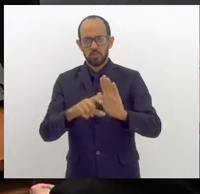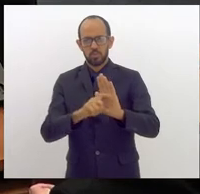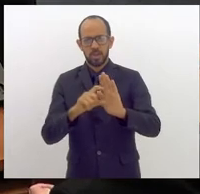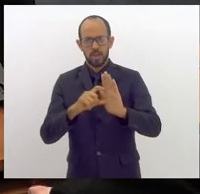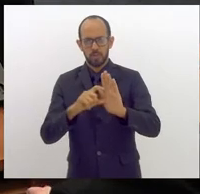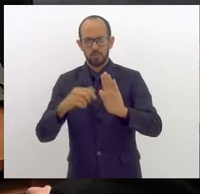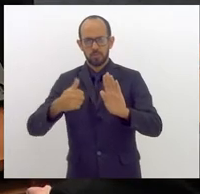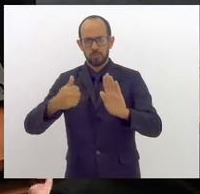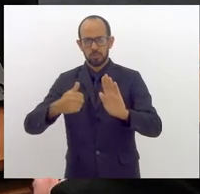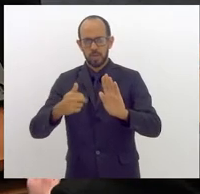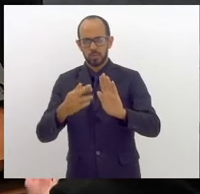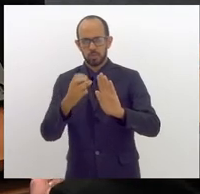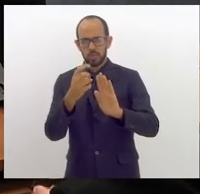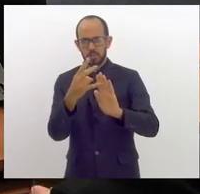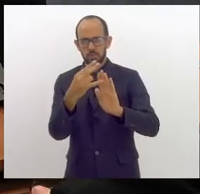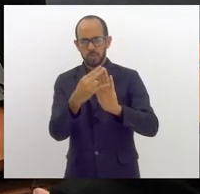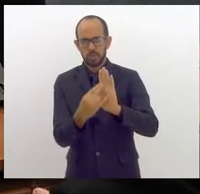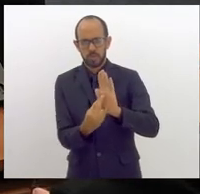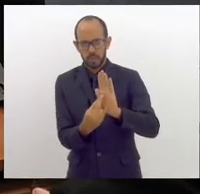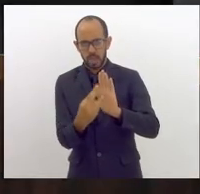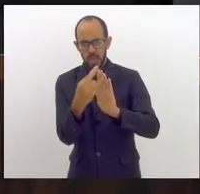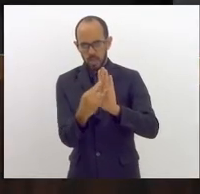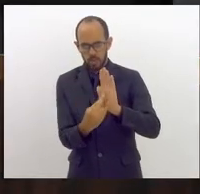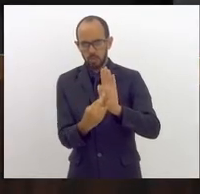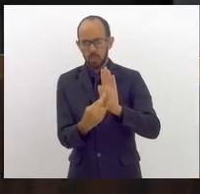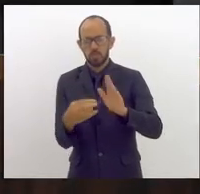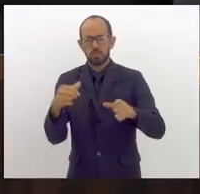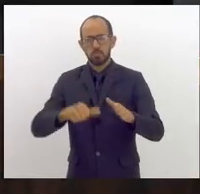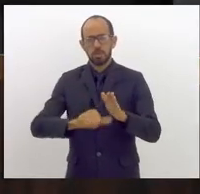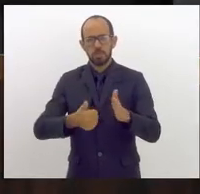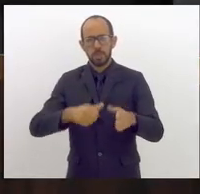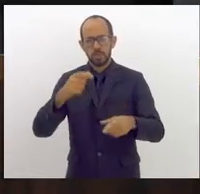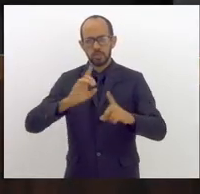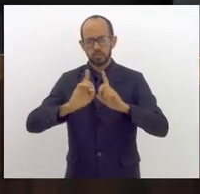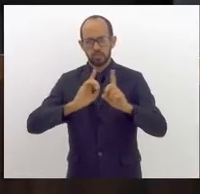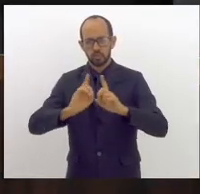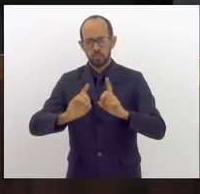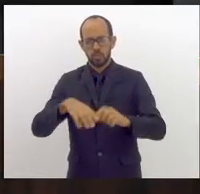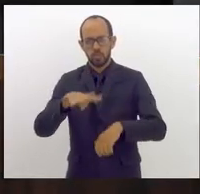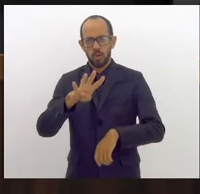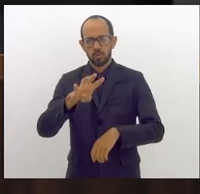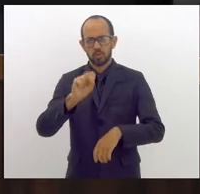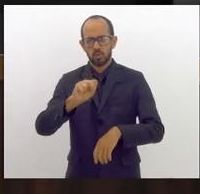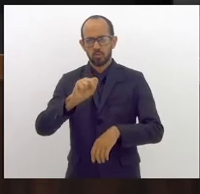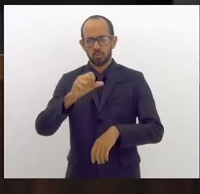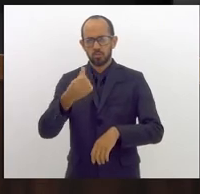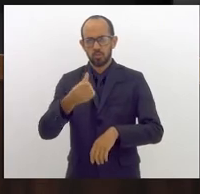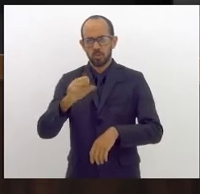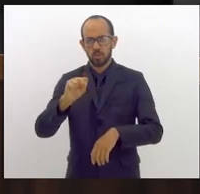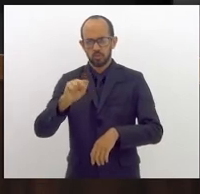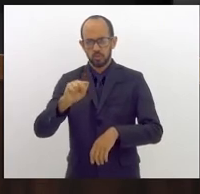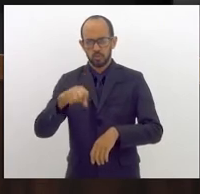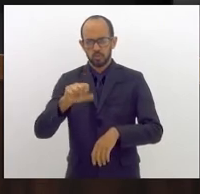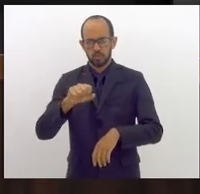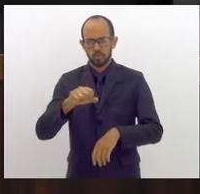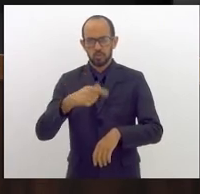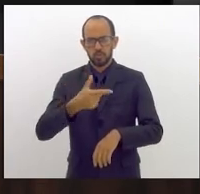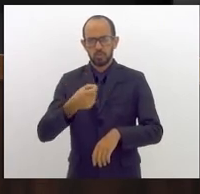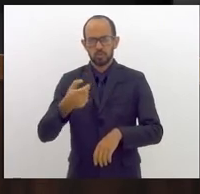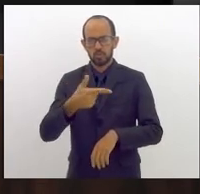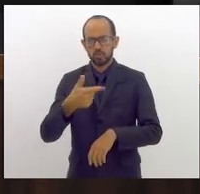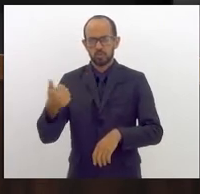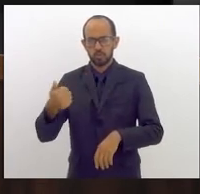artigo 47ª discussão projeto de lei 4868 de 21 de autoria Deputado Luiz